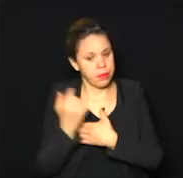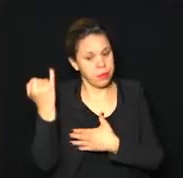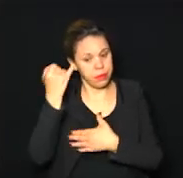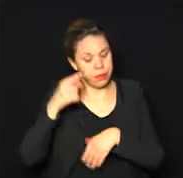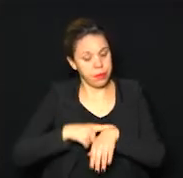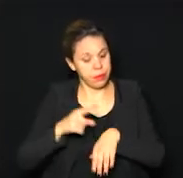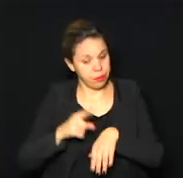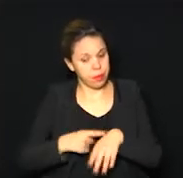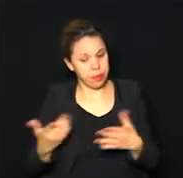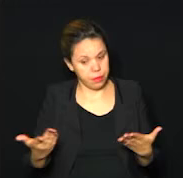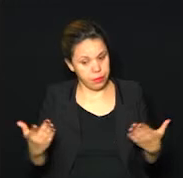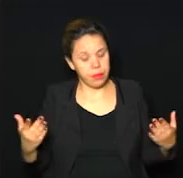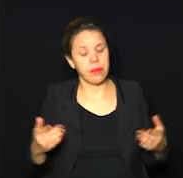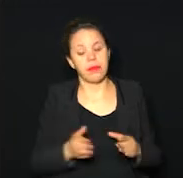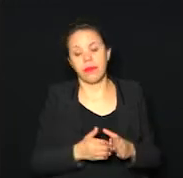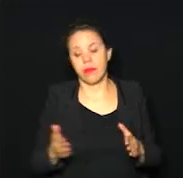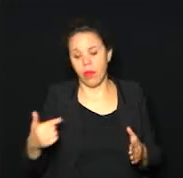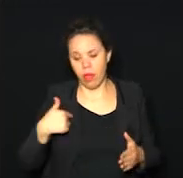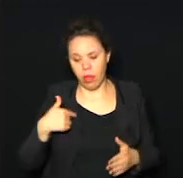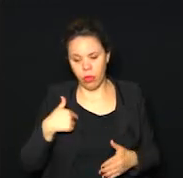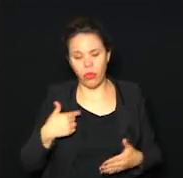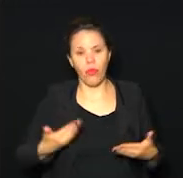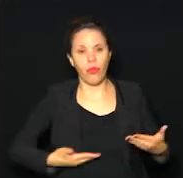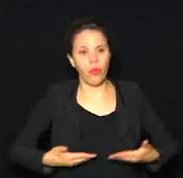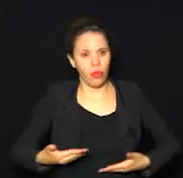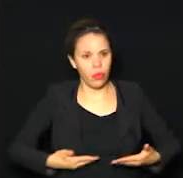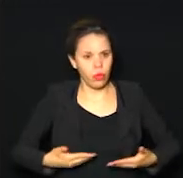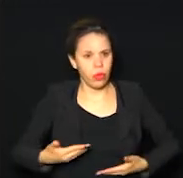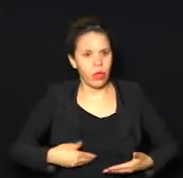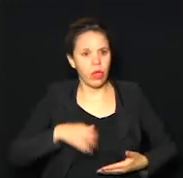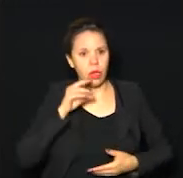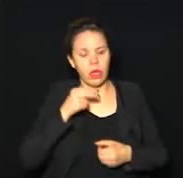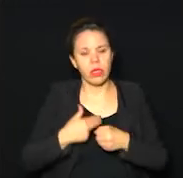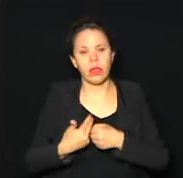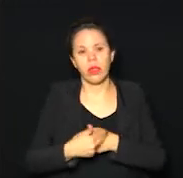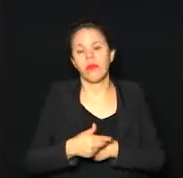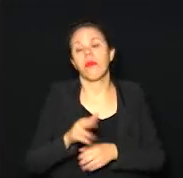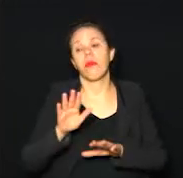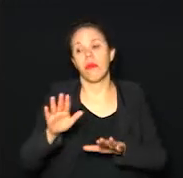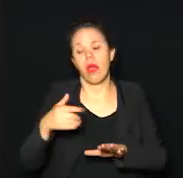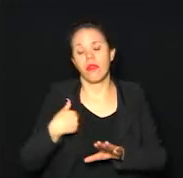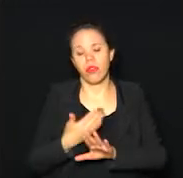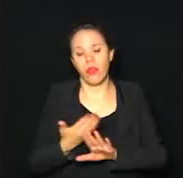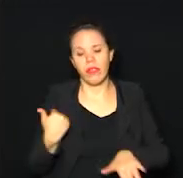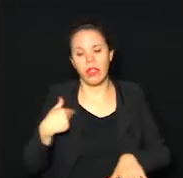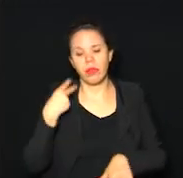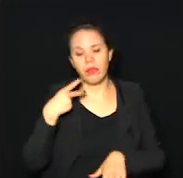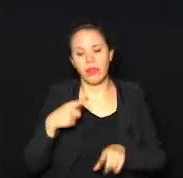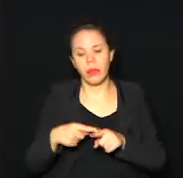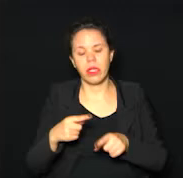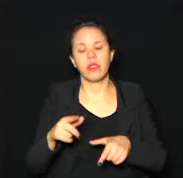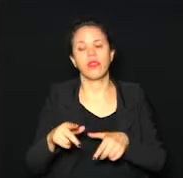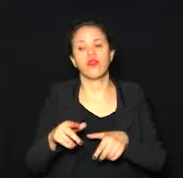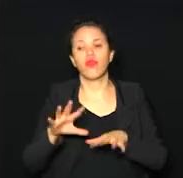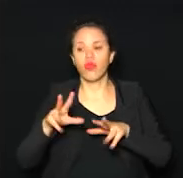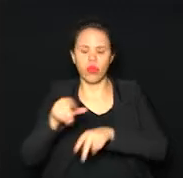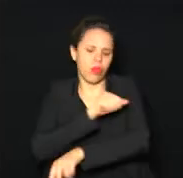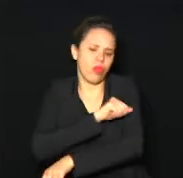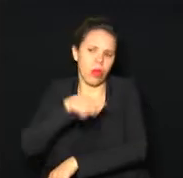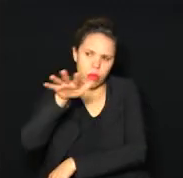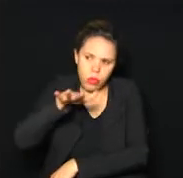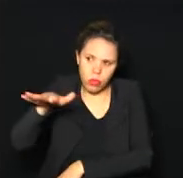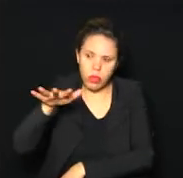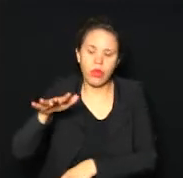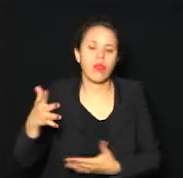Eu sou servidora da Unicamp, estou afastada porque estou como vereadora, mas fui estudante da graduação, da pós-graduação, sou servidora